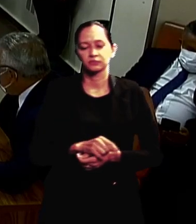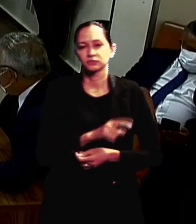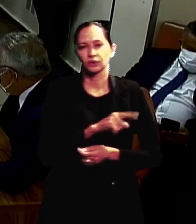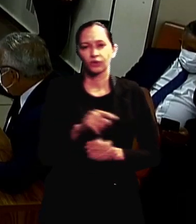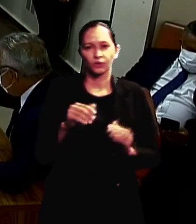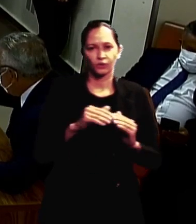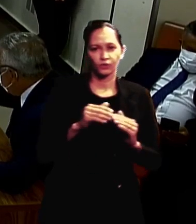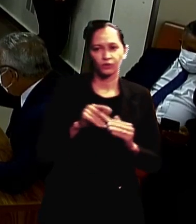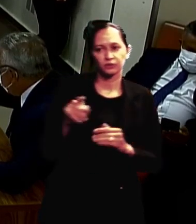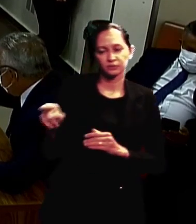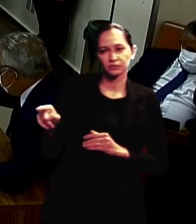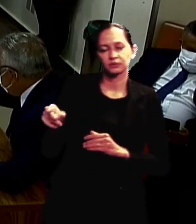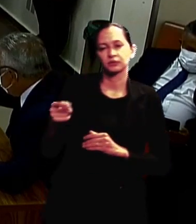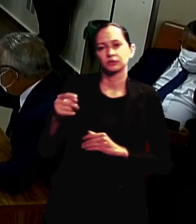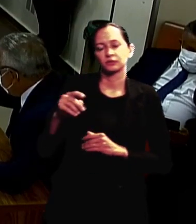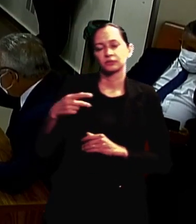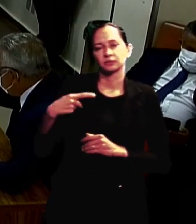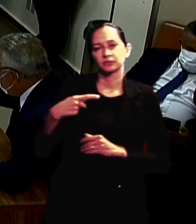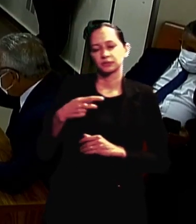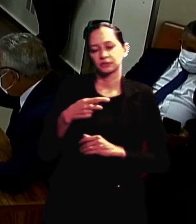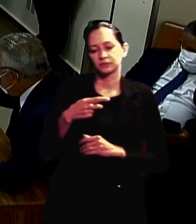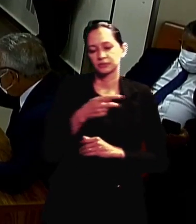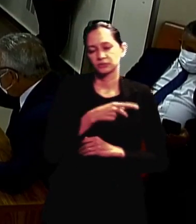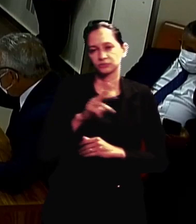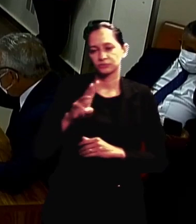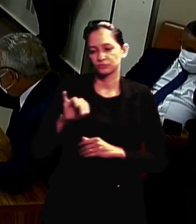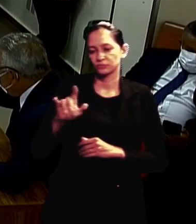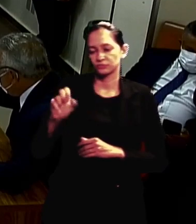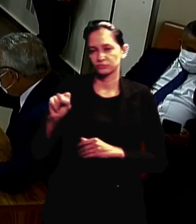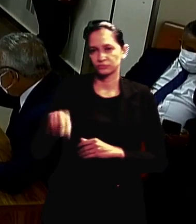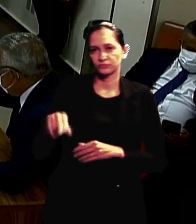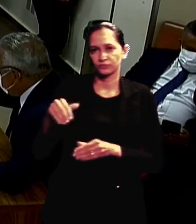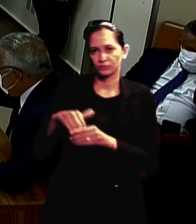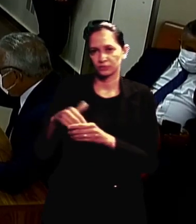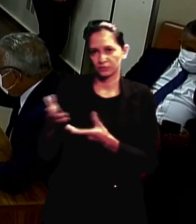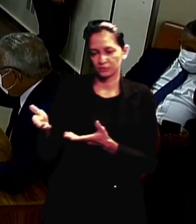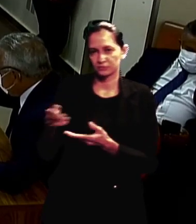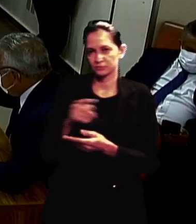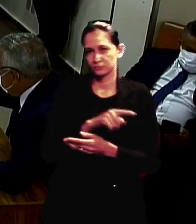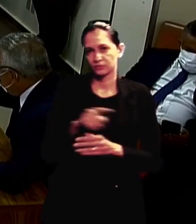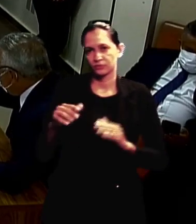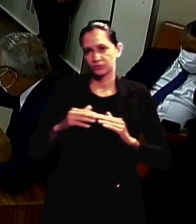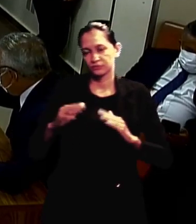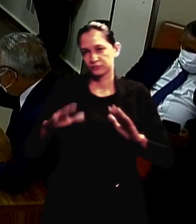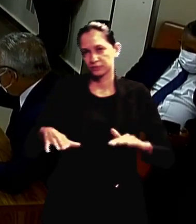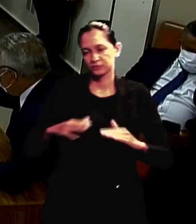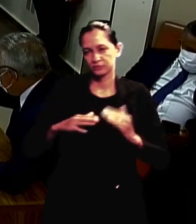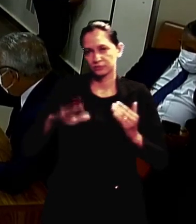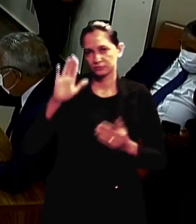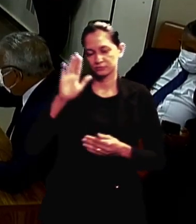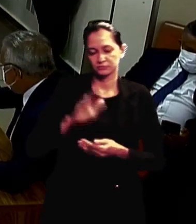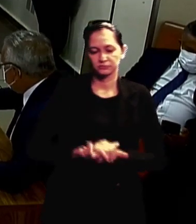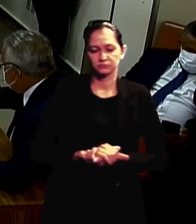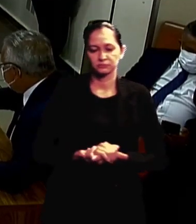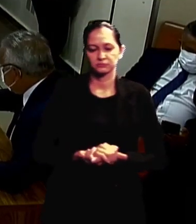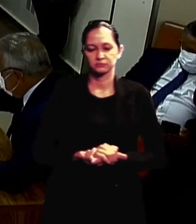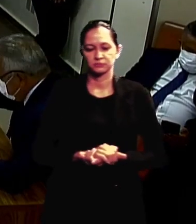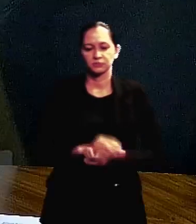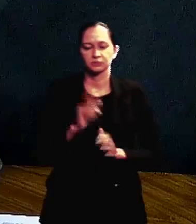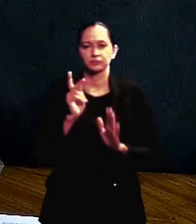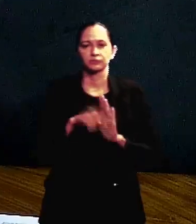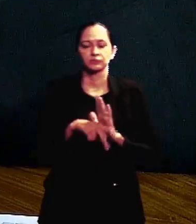aprovação, pastor Wilson, permaneçam como estão e os contrários se manifestem. Portanto,